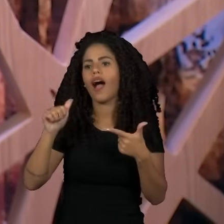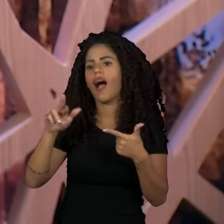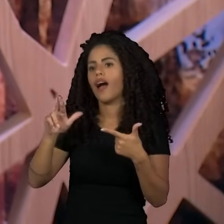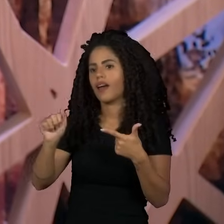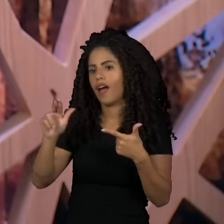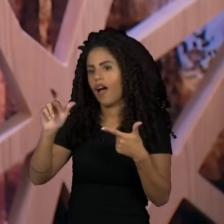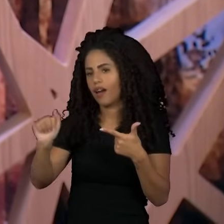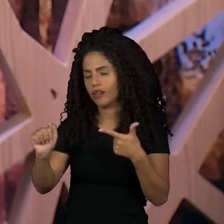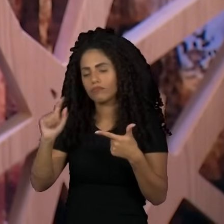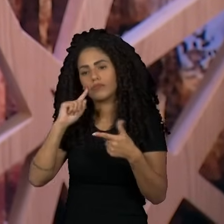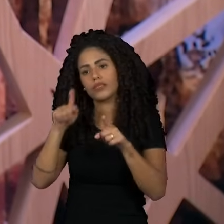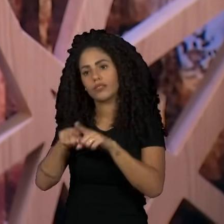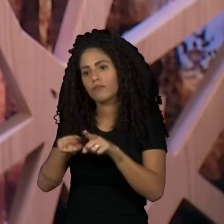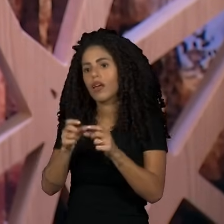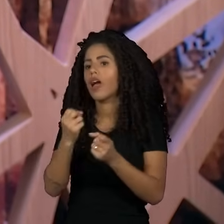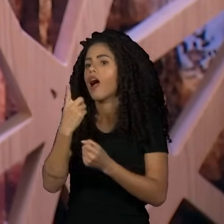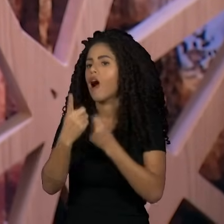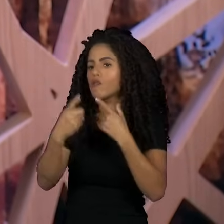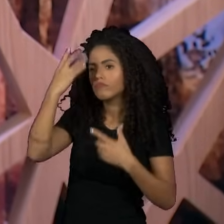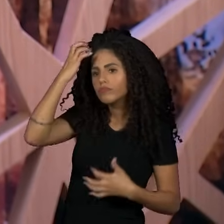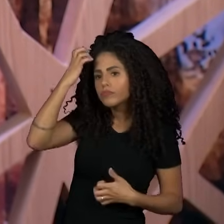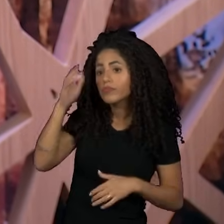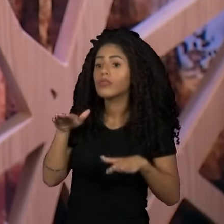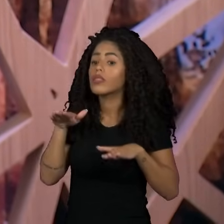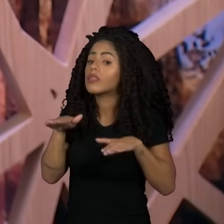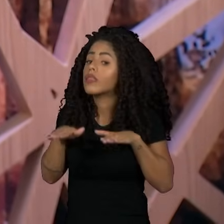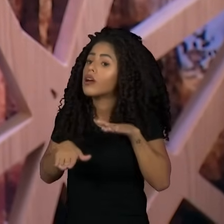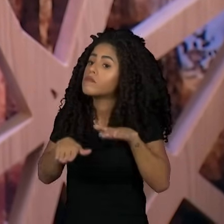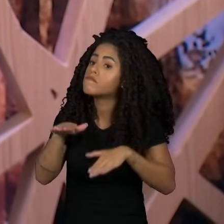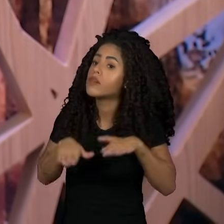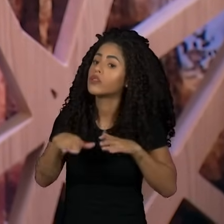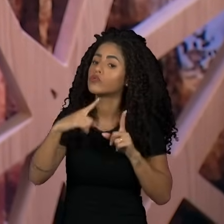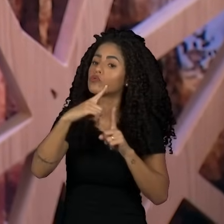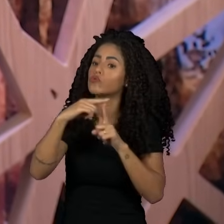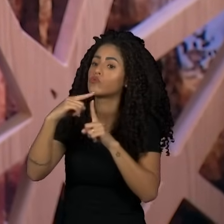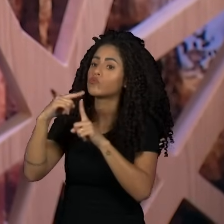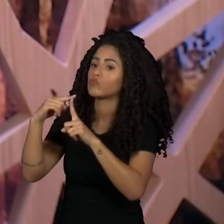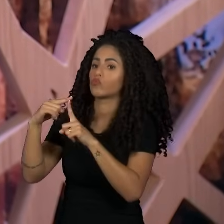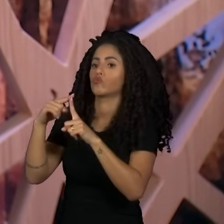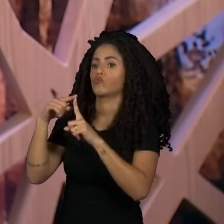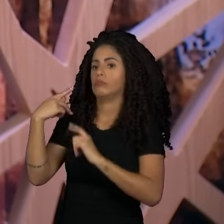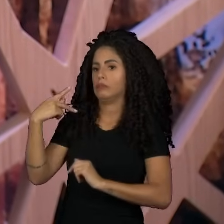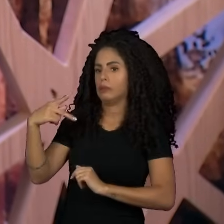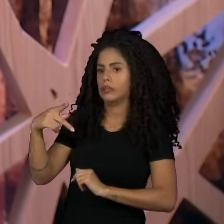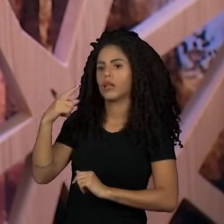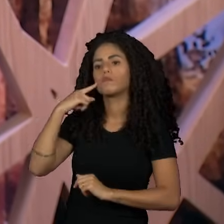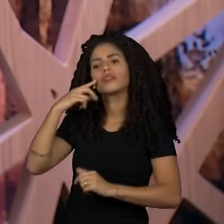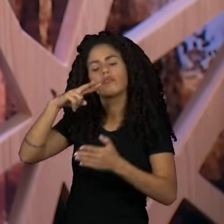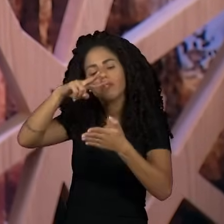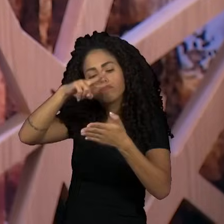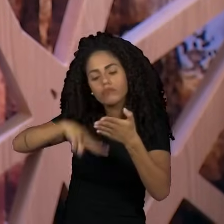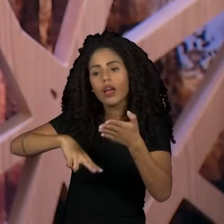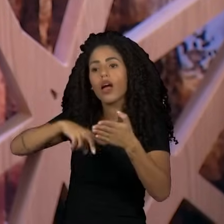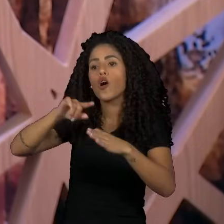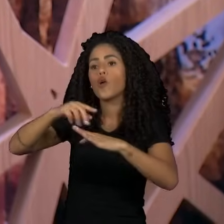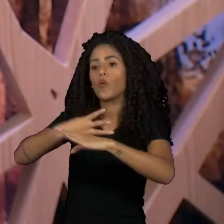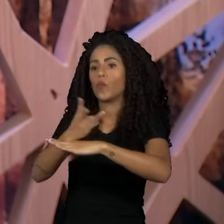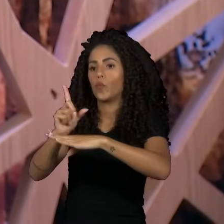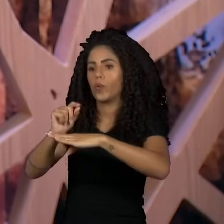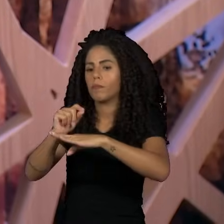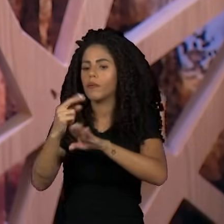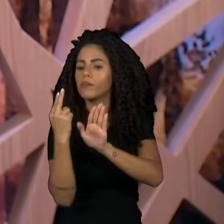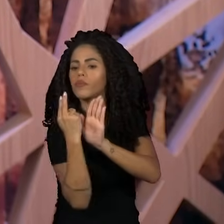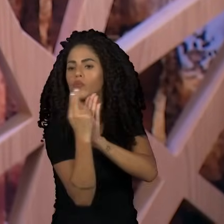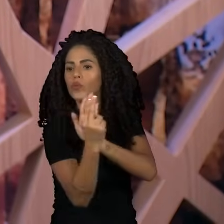também podem ser vendidas, né? Mas, assim, depende muito da espécie. Então, tem que olhar, no caso, a lista do IBAMA, que muitas vezes acaba alterando